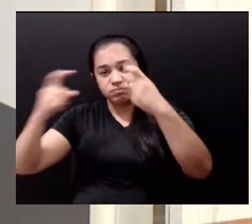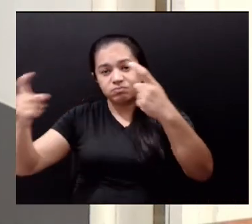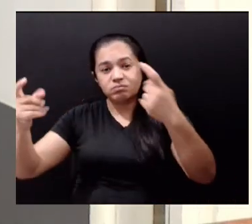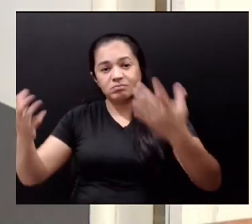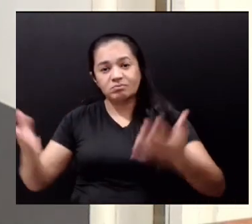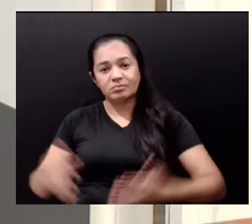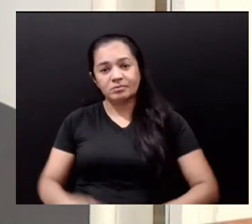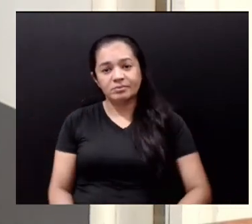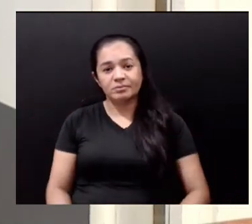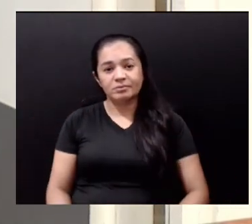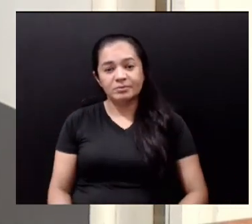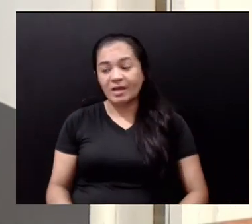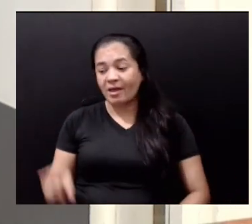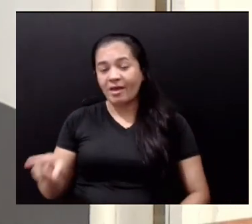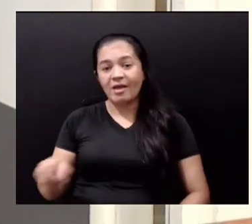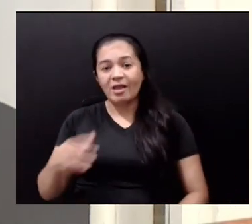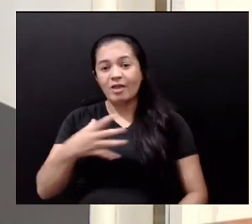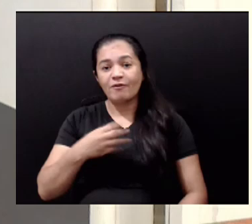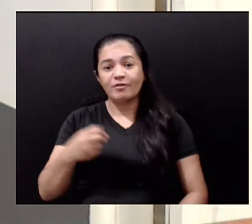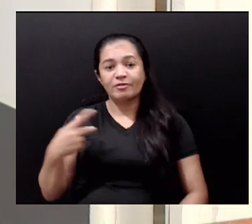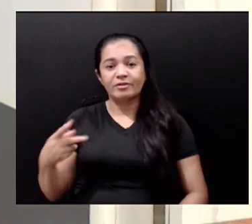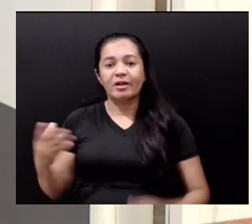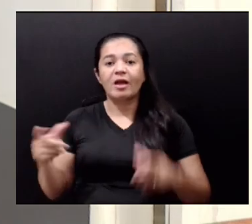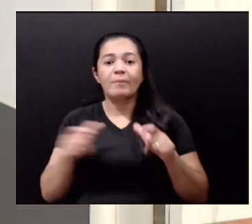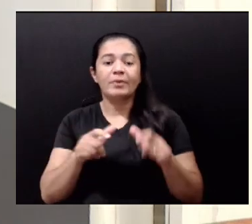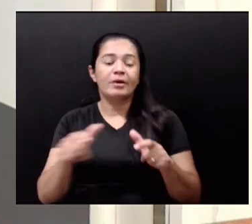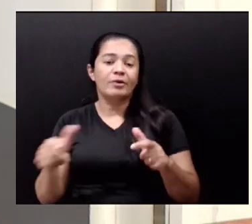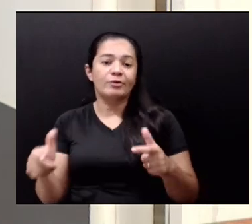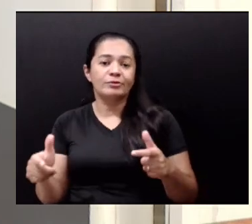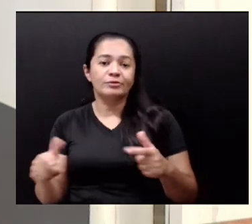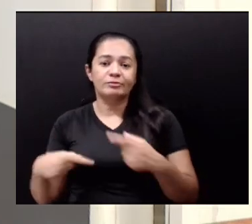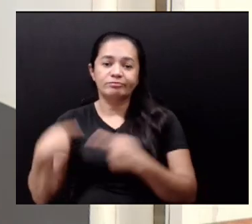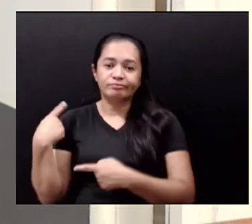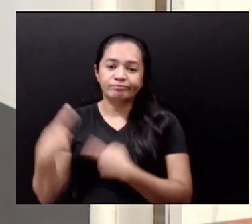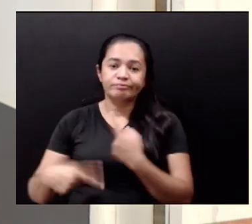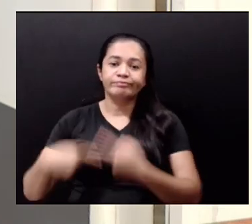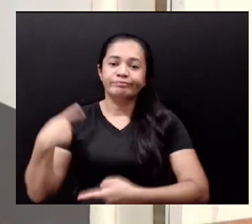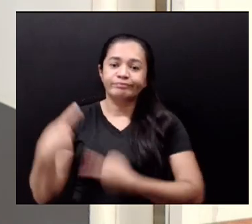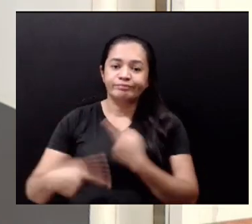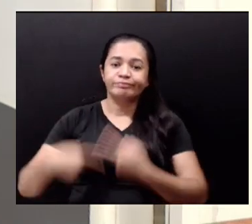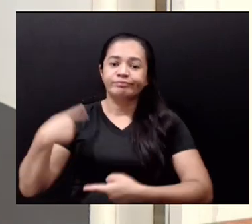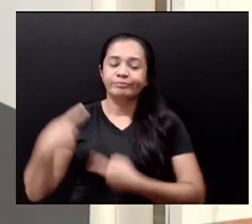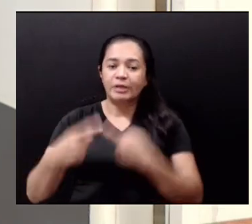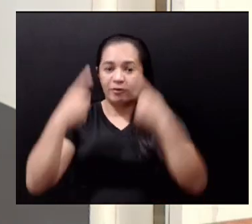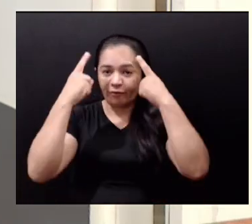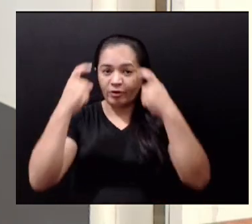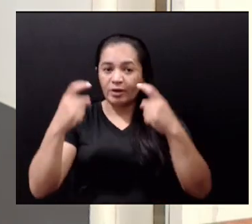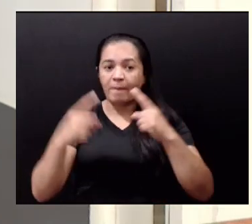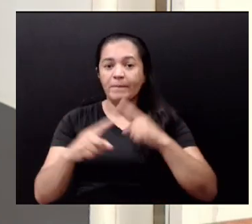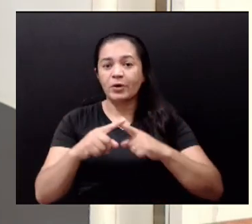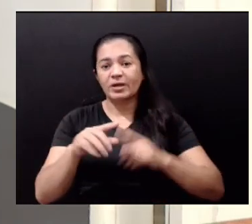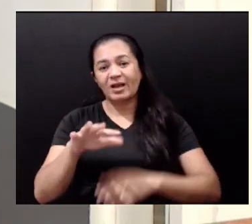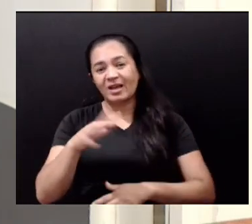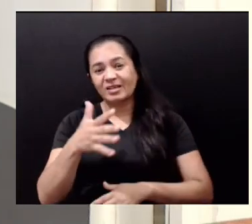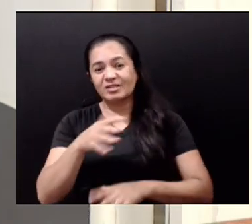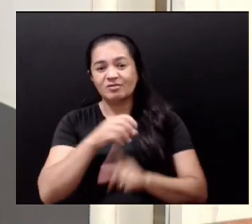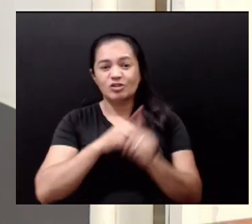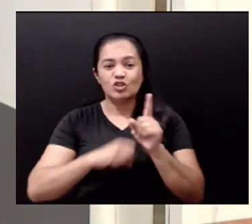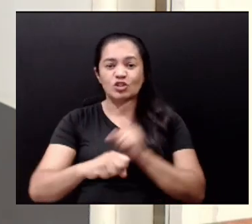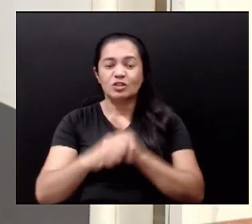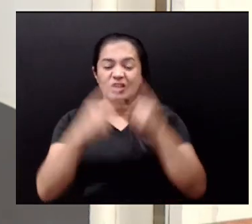esse ciclo de violência, né? E é isso, a sociedade, por muitas vezes, é mais violenta, enfim, às vezes o